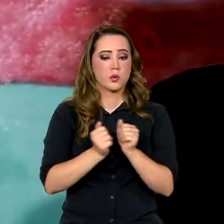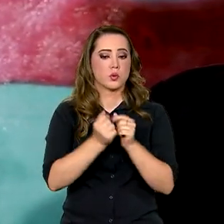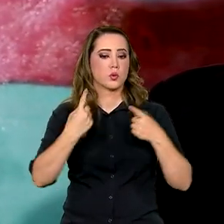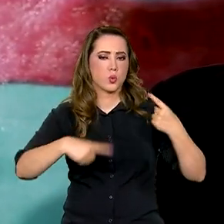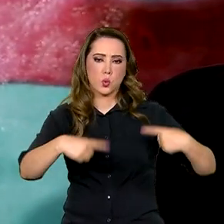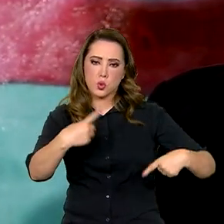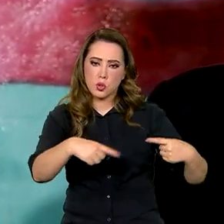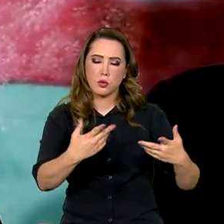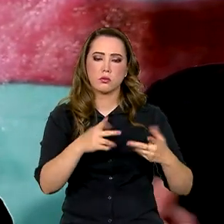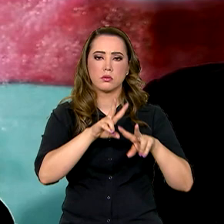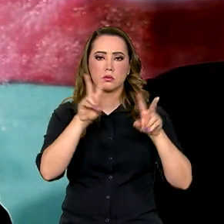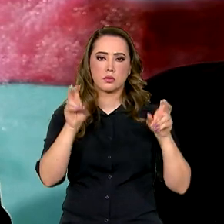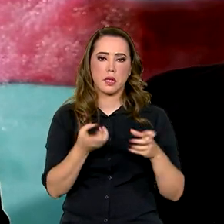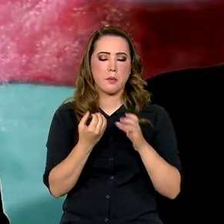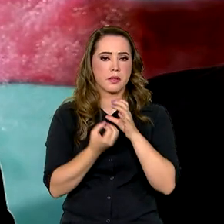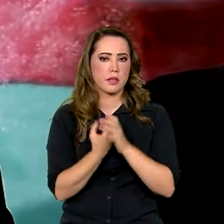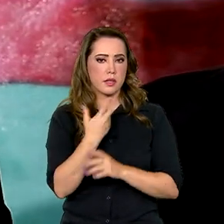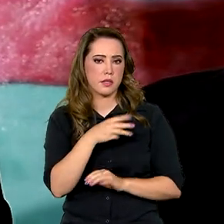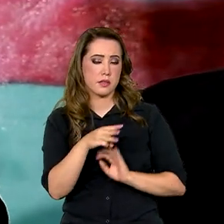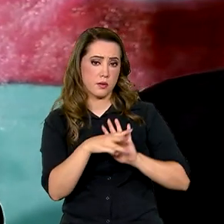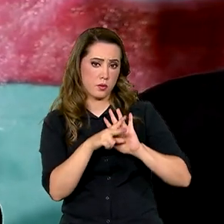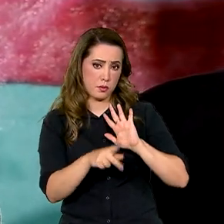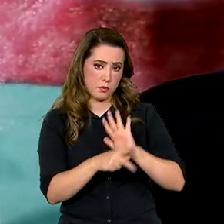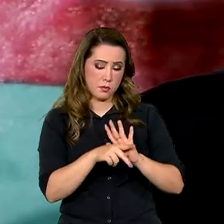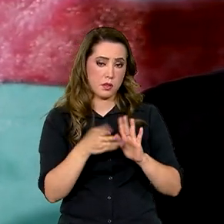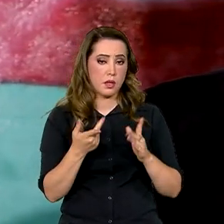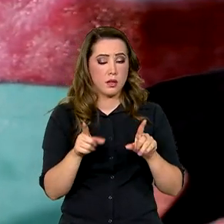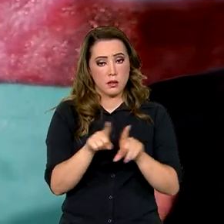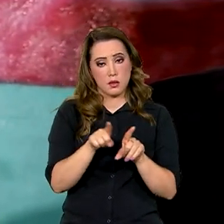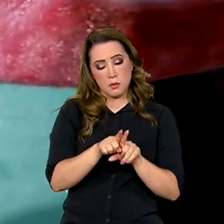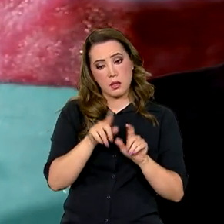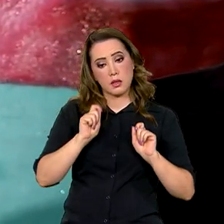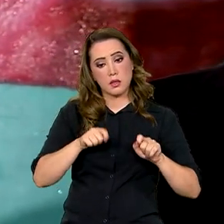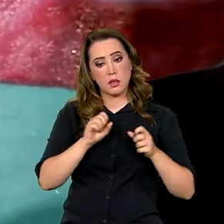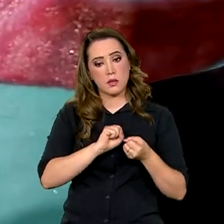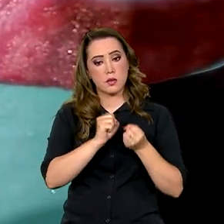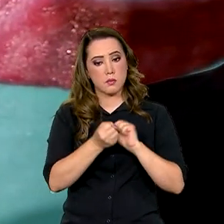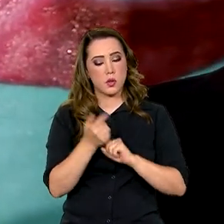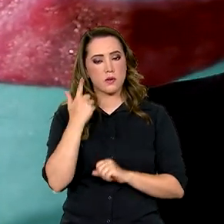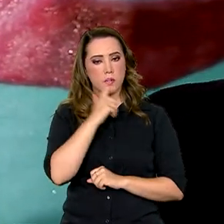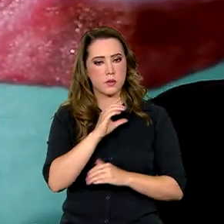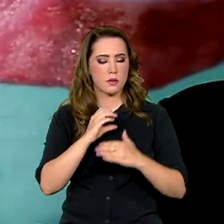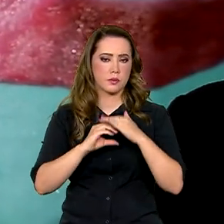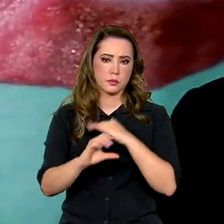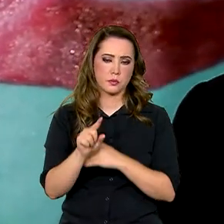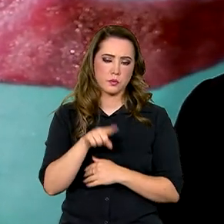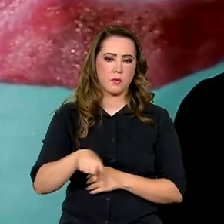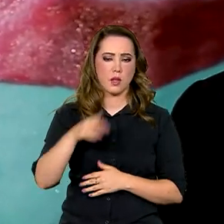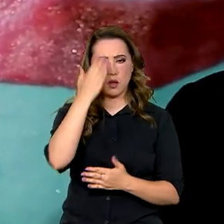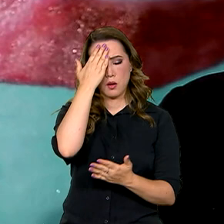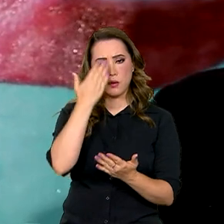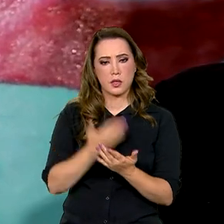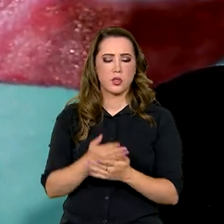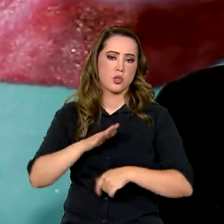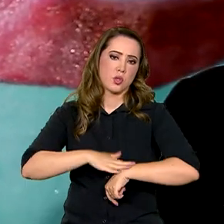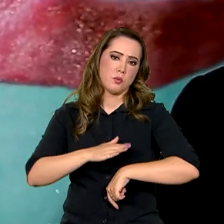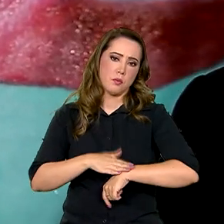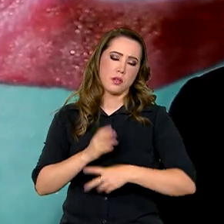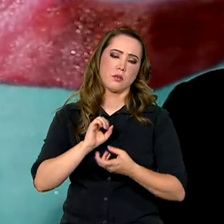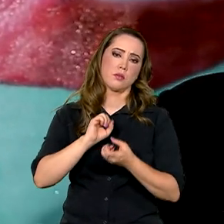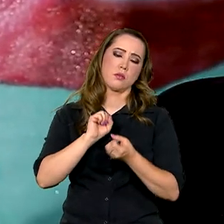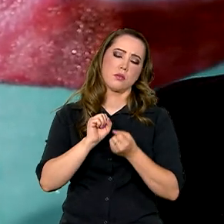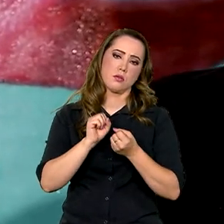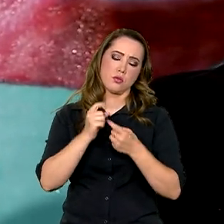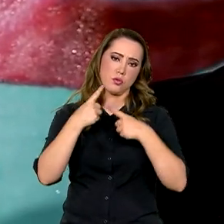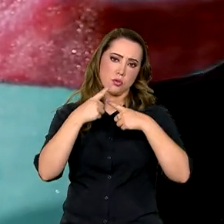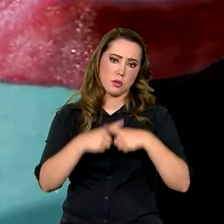fazendo o exercício da construção da MP e há também o esporte será beneficiado acredito que no momento que estamos falando de apostas esportivos